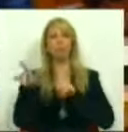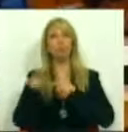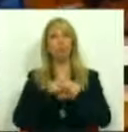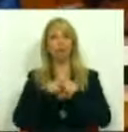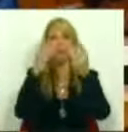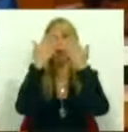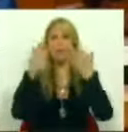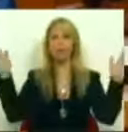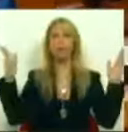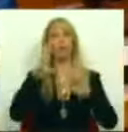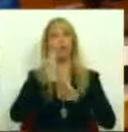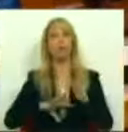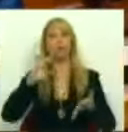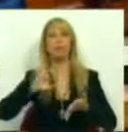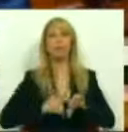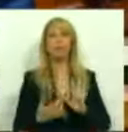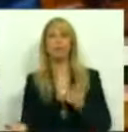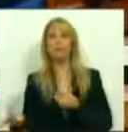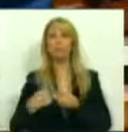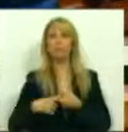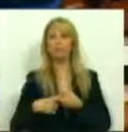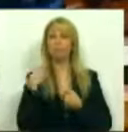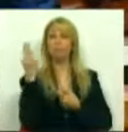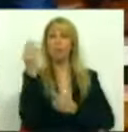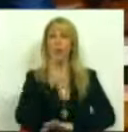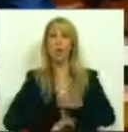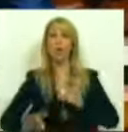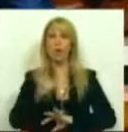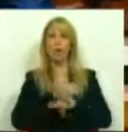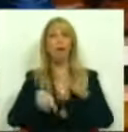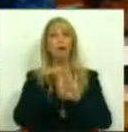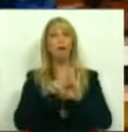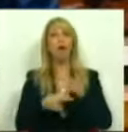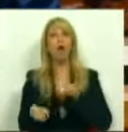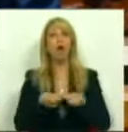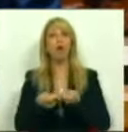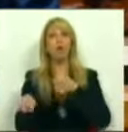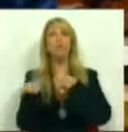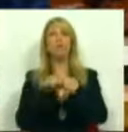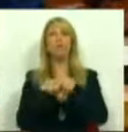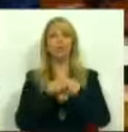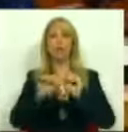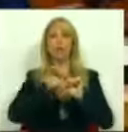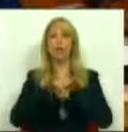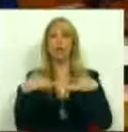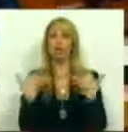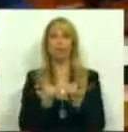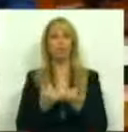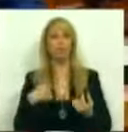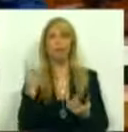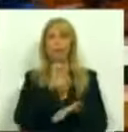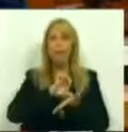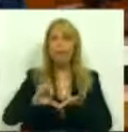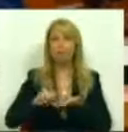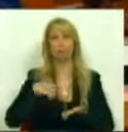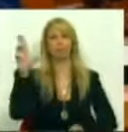democráticos, condição essencial de adesão à União Europeia e princípios de organização política e social de que não prescindimos